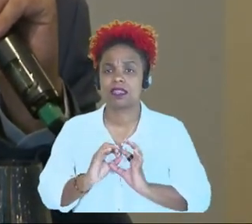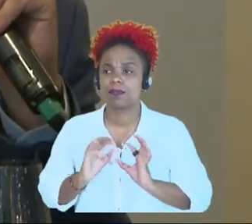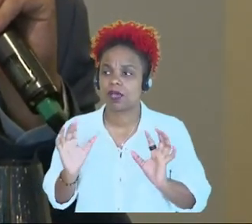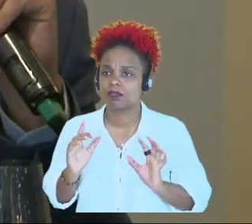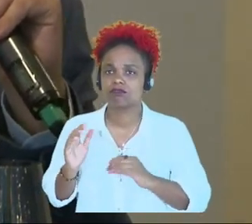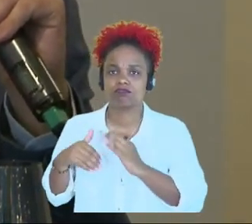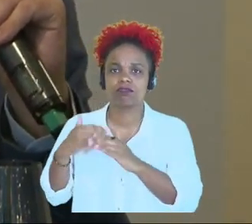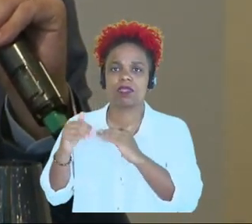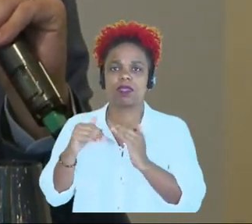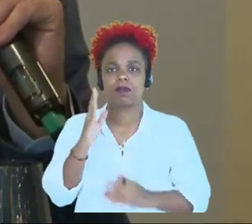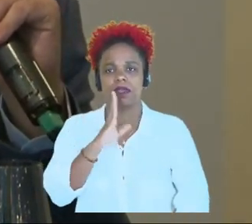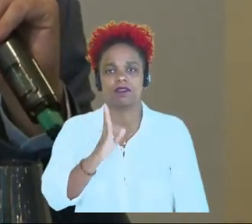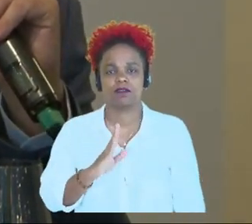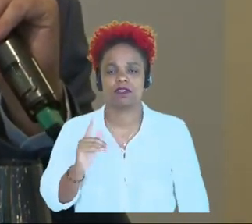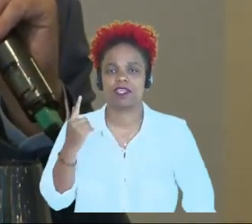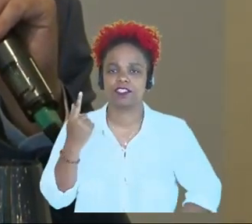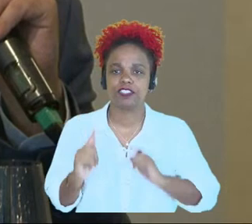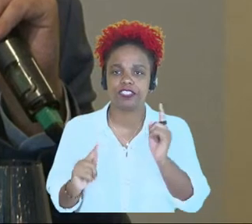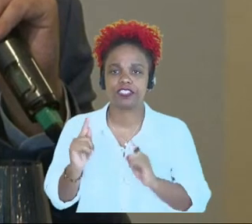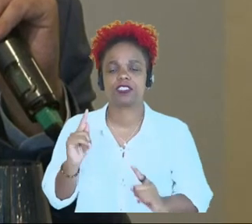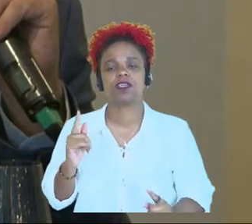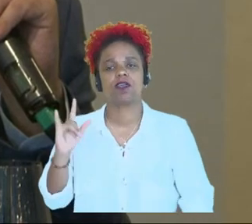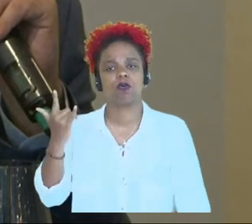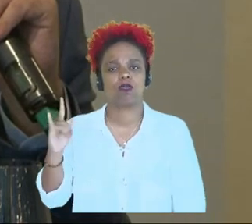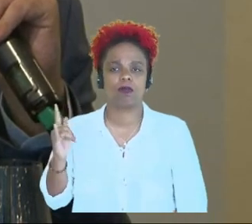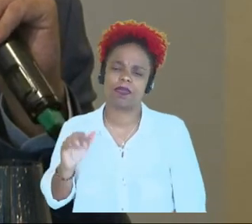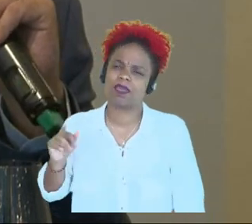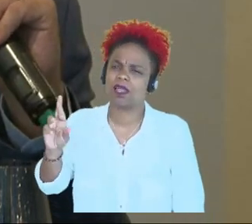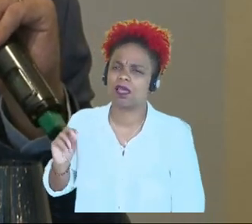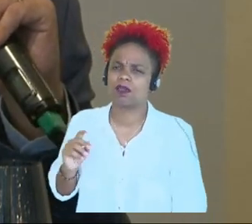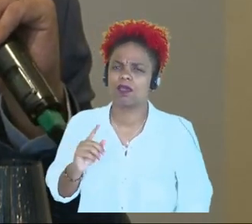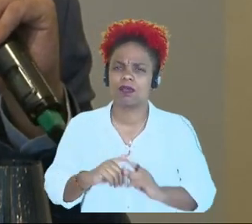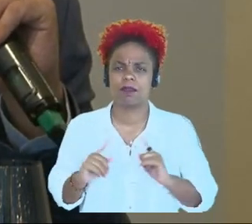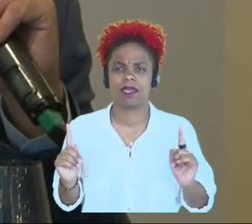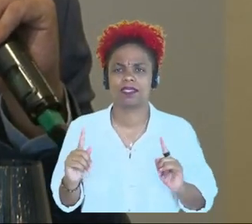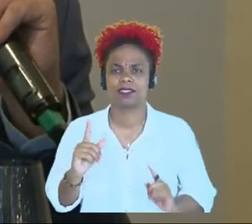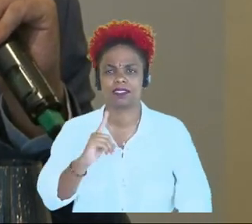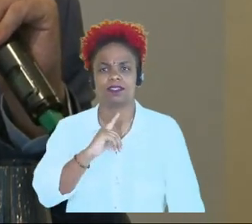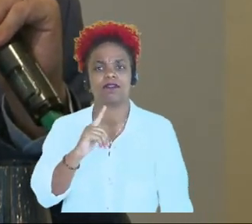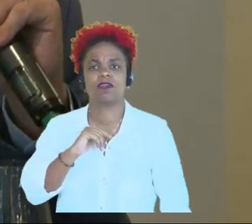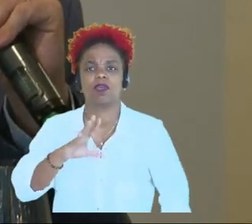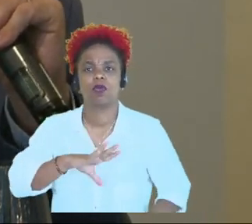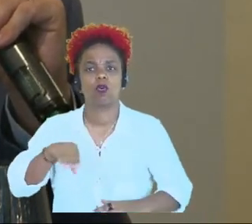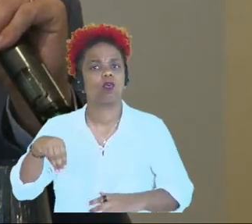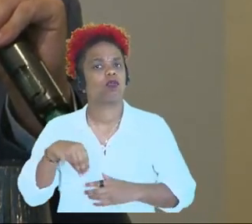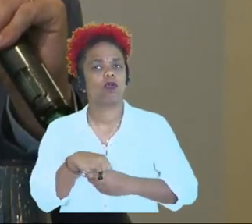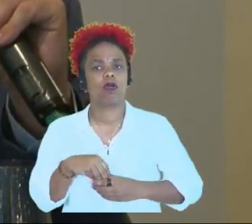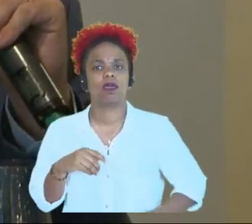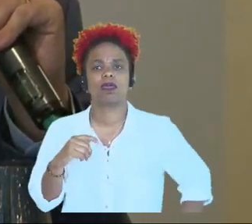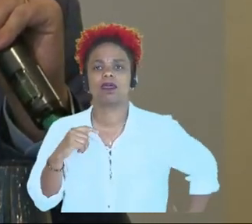dúvida de que o Brasil está do lado Chile e Colômbia. Mas a grande questão que eu acho que se coloca, e seria o grande